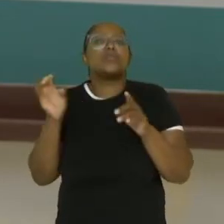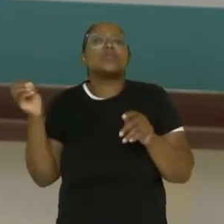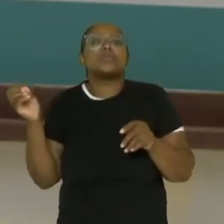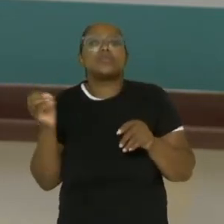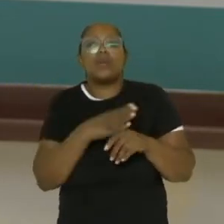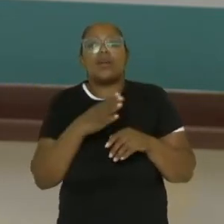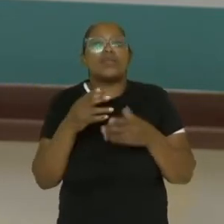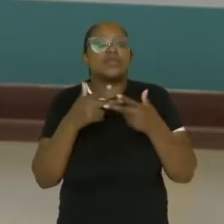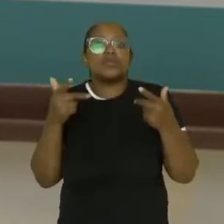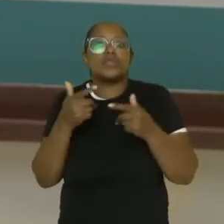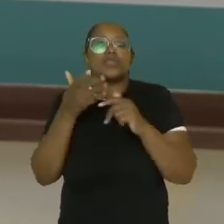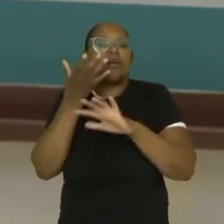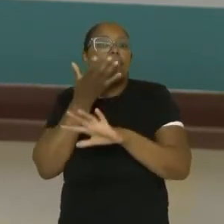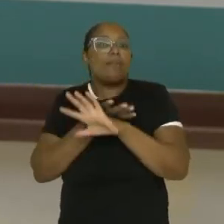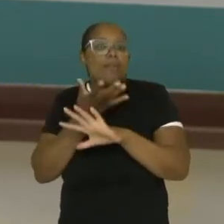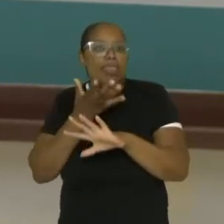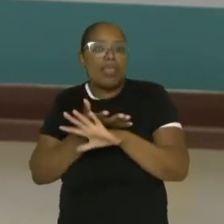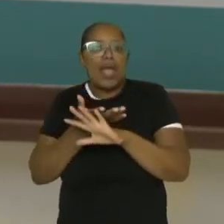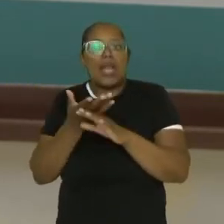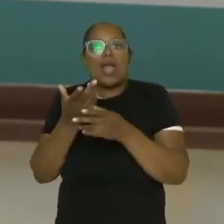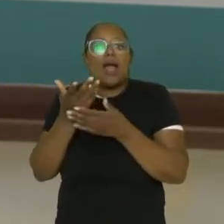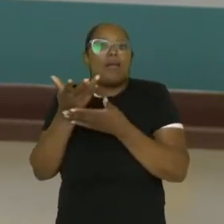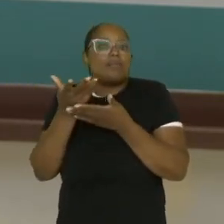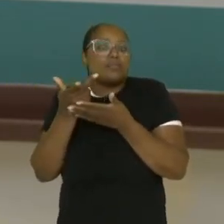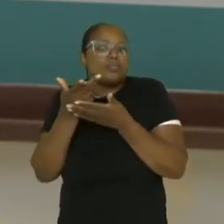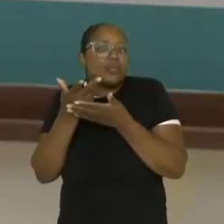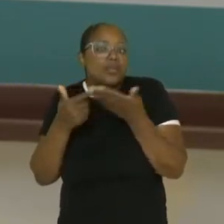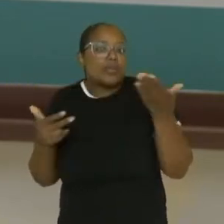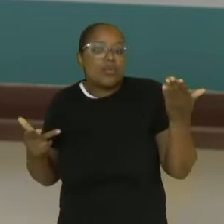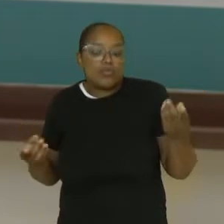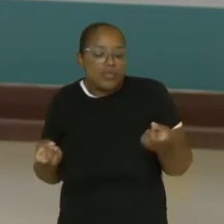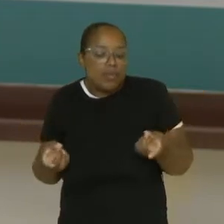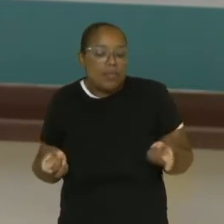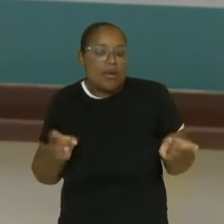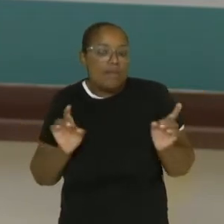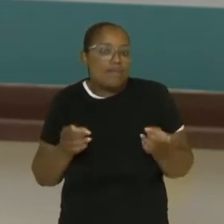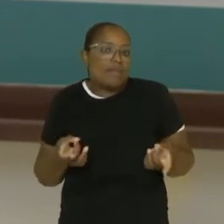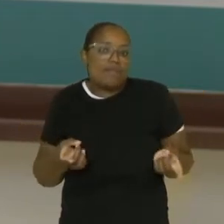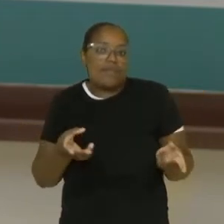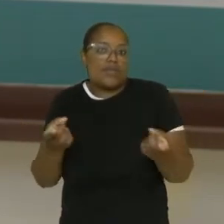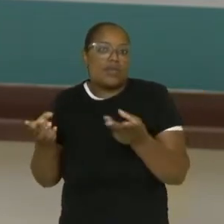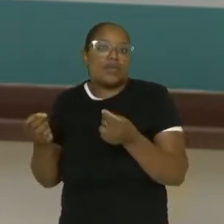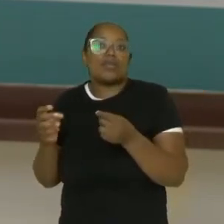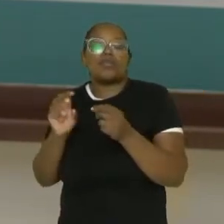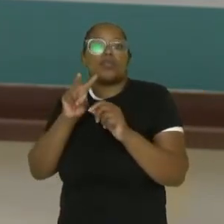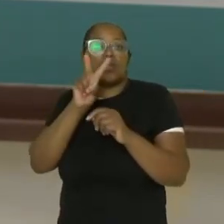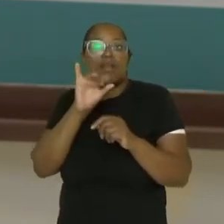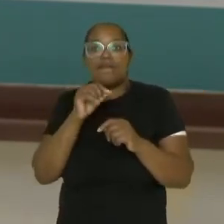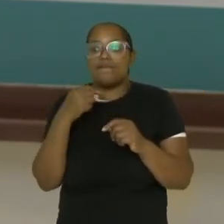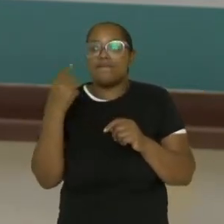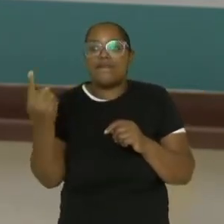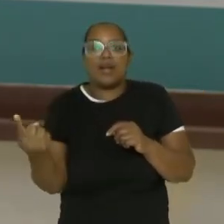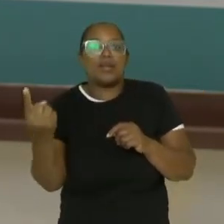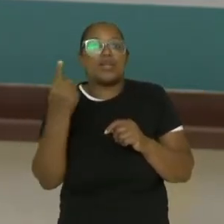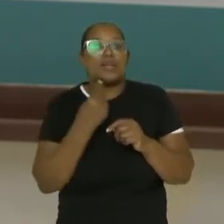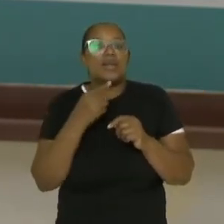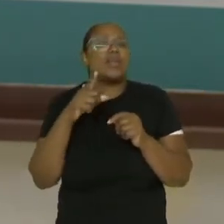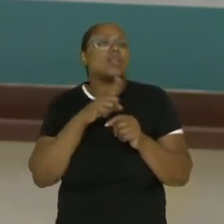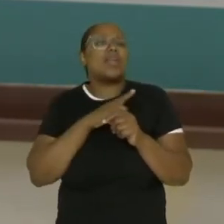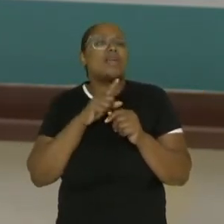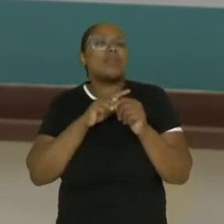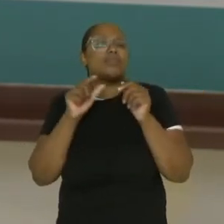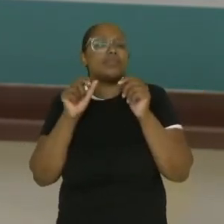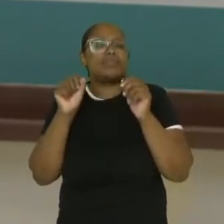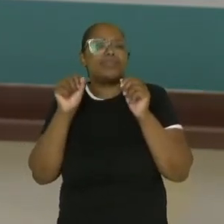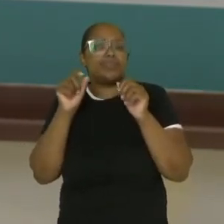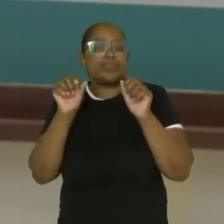de matéria-prima. Esta necessidade de estabelecer um vai e vem exclusivo estabeleceu um mecanismo